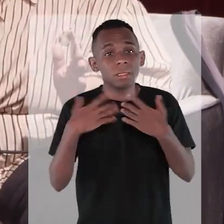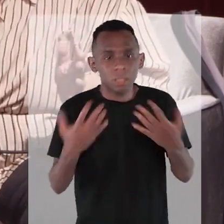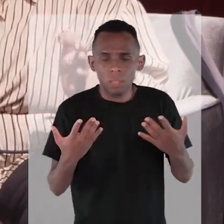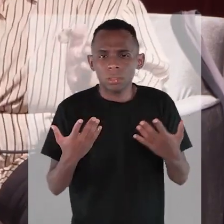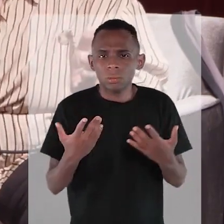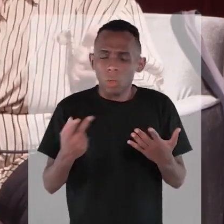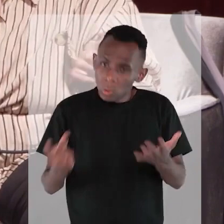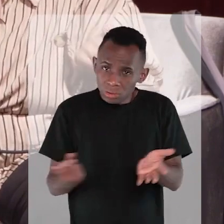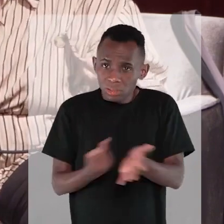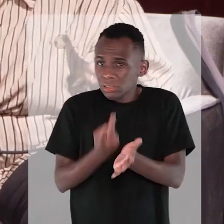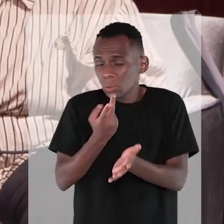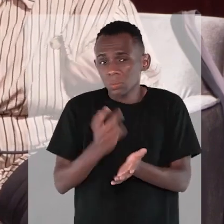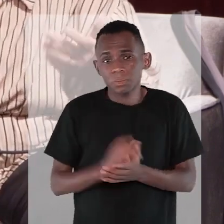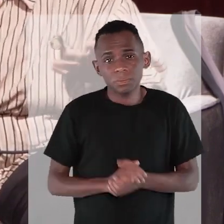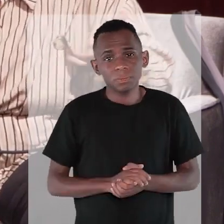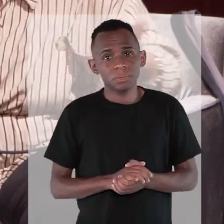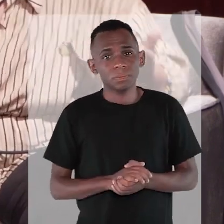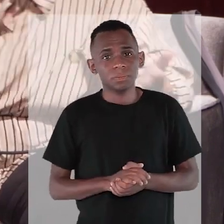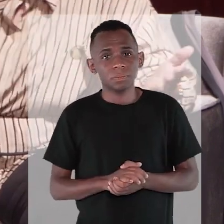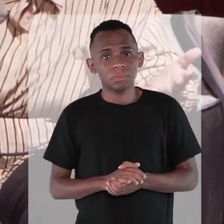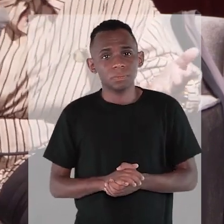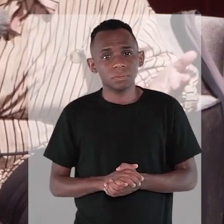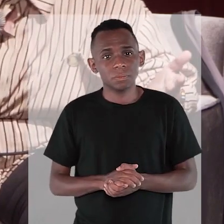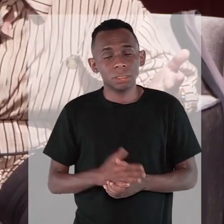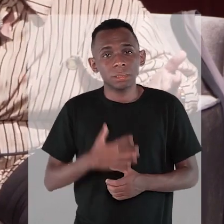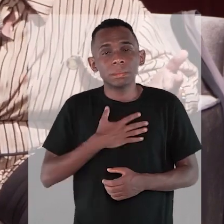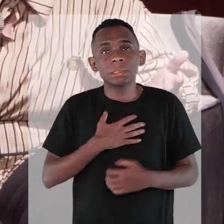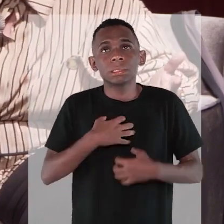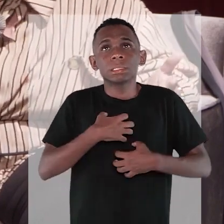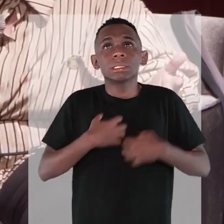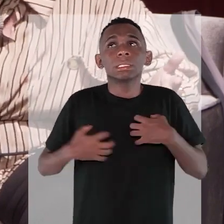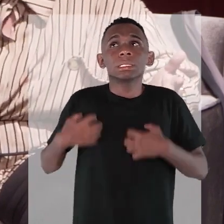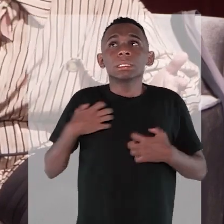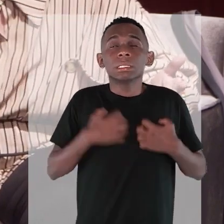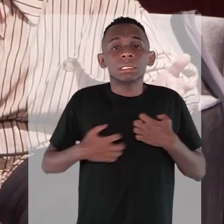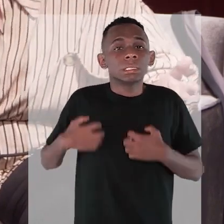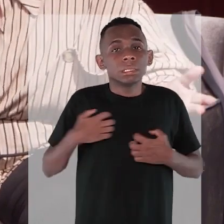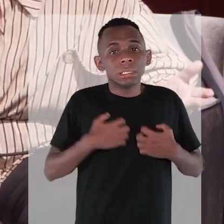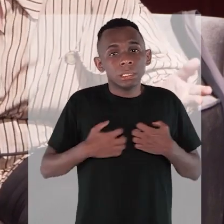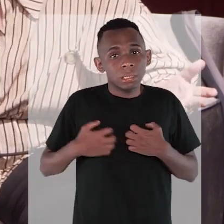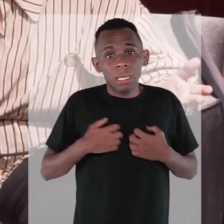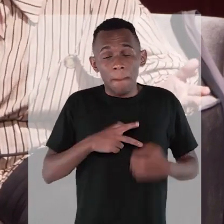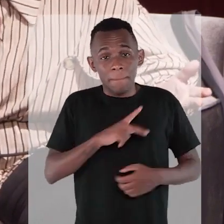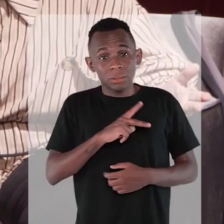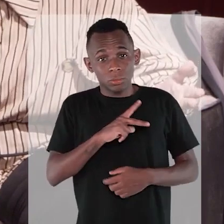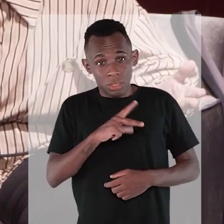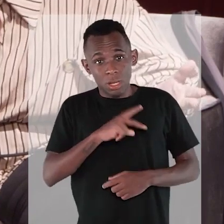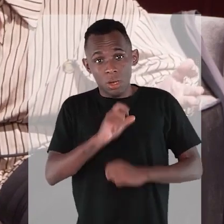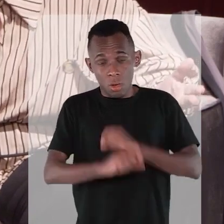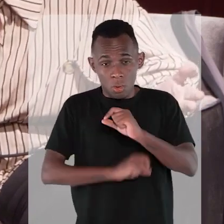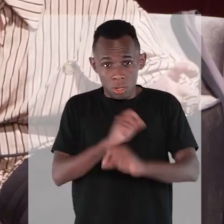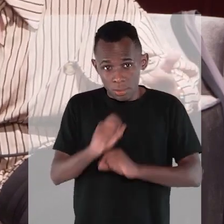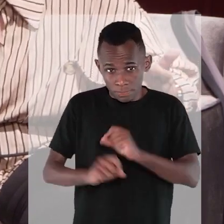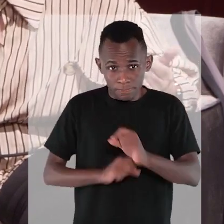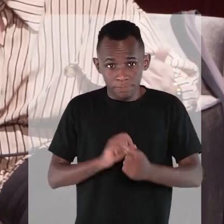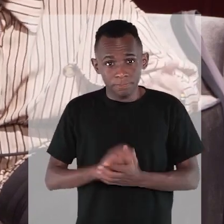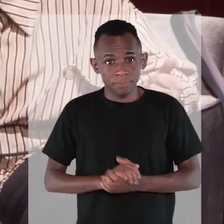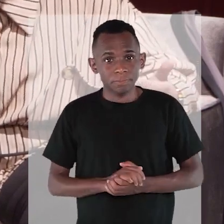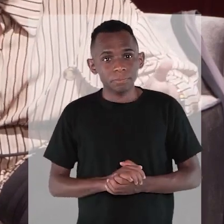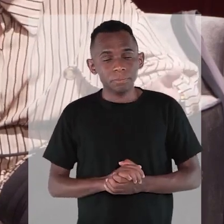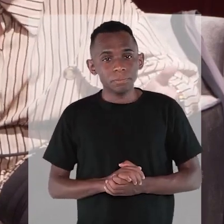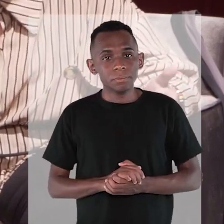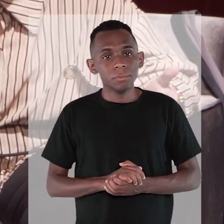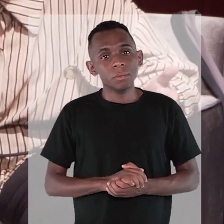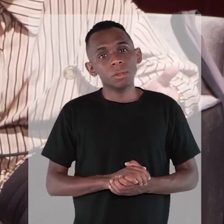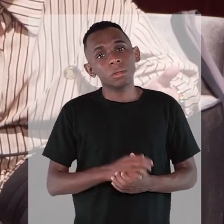pouco isso, porque a minha angústia pessoal, digamos assim, ou a